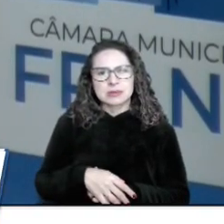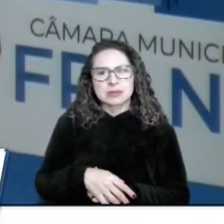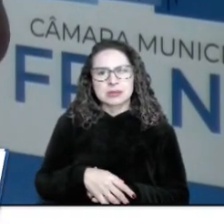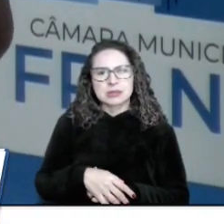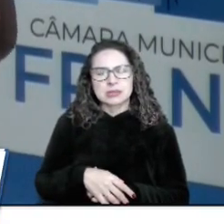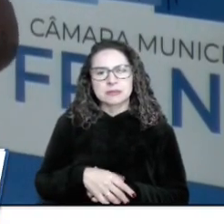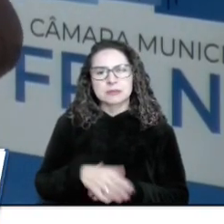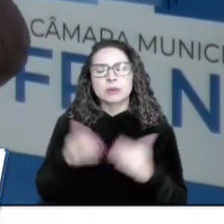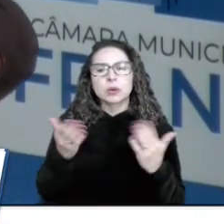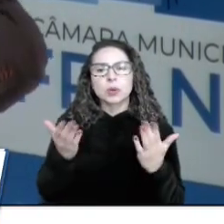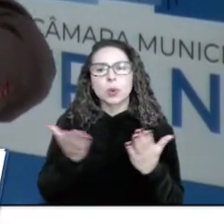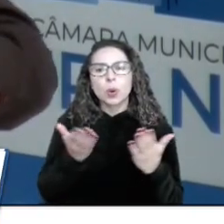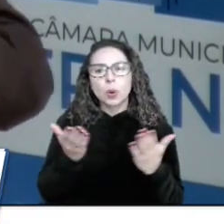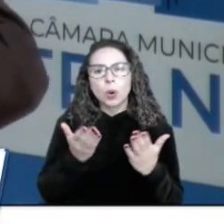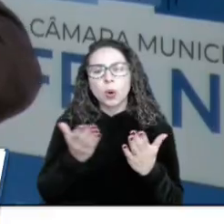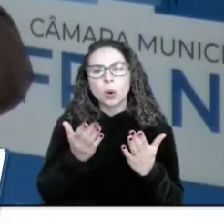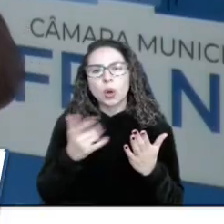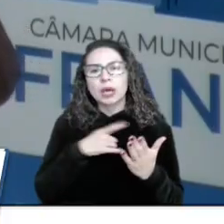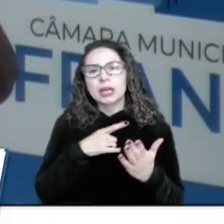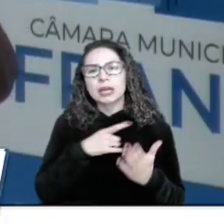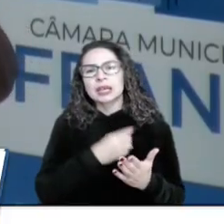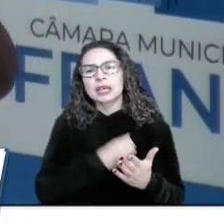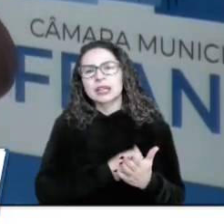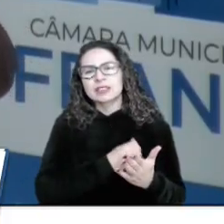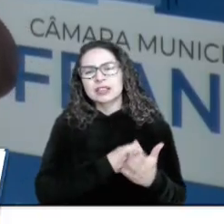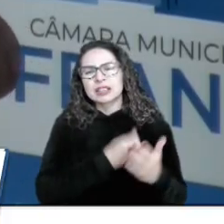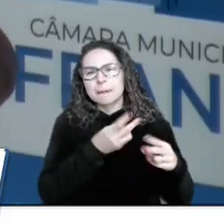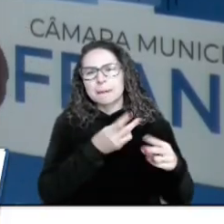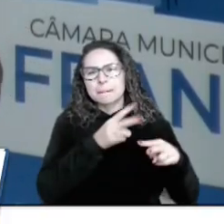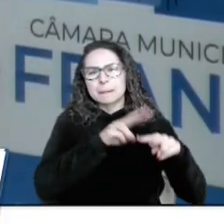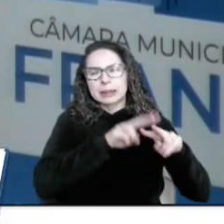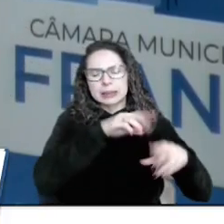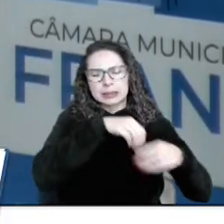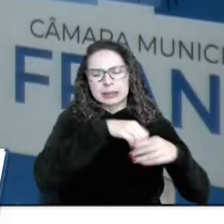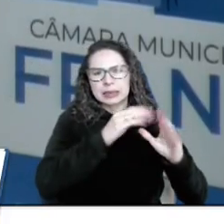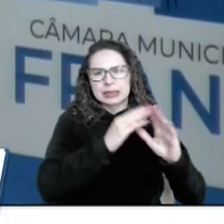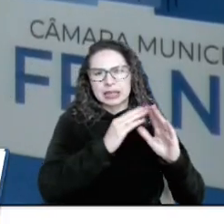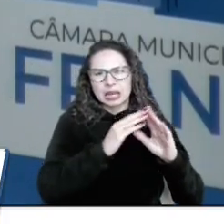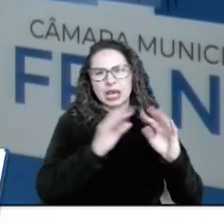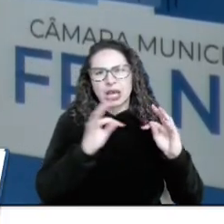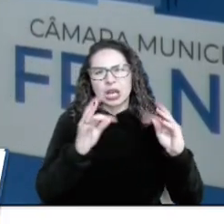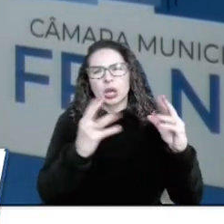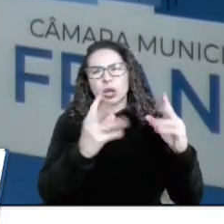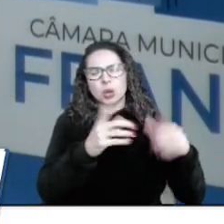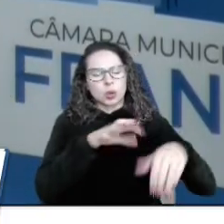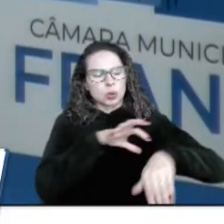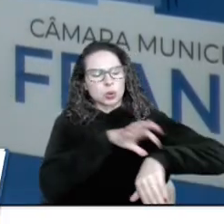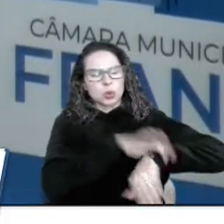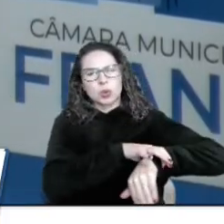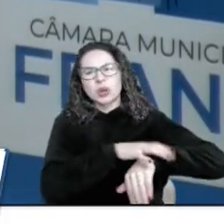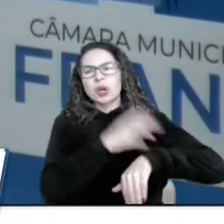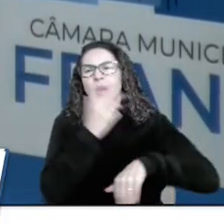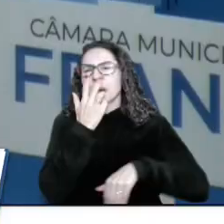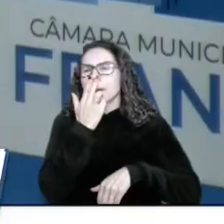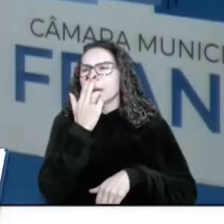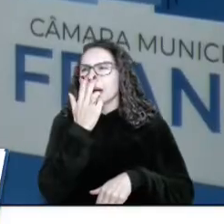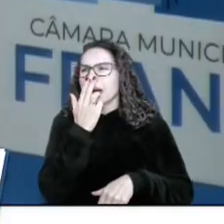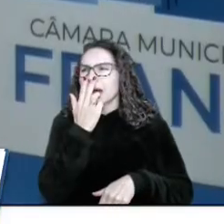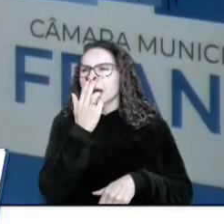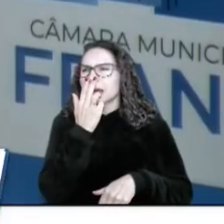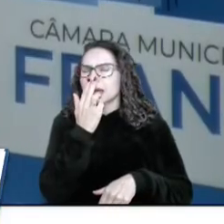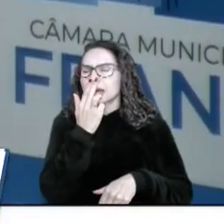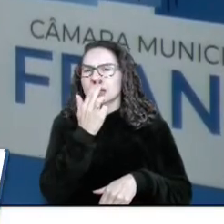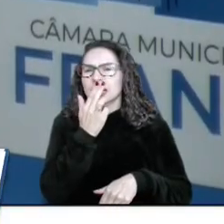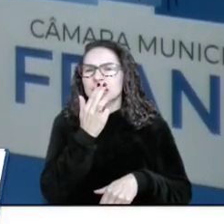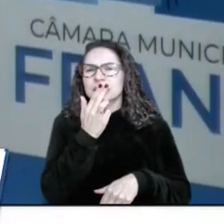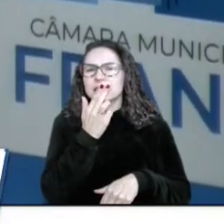Hoje, ele se encontra encarcerado dentro da casa dele com tornozeleira, como se ele fosse